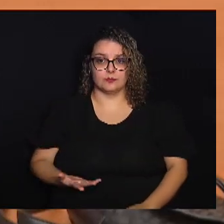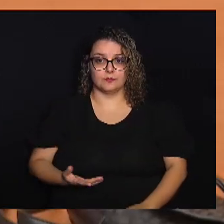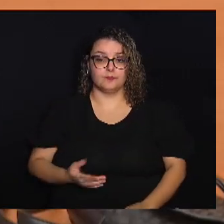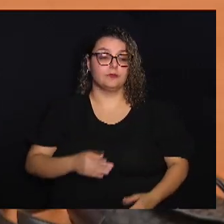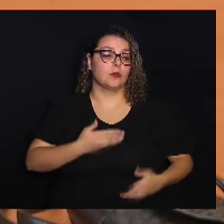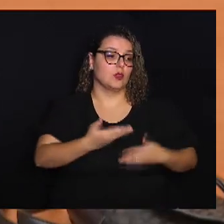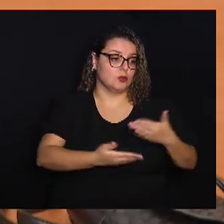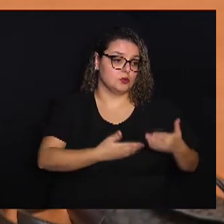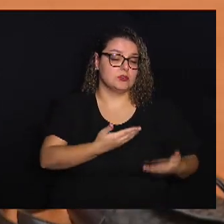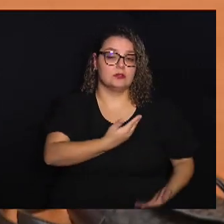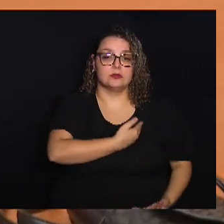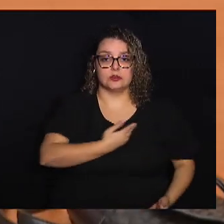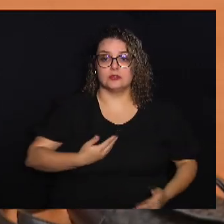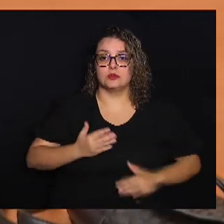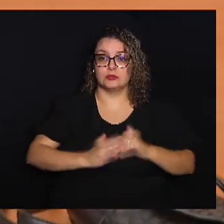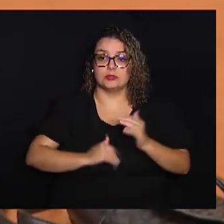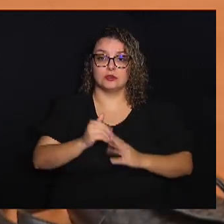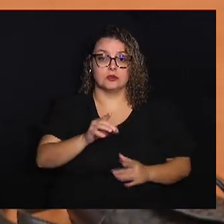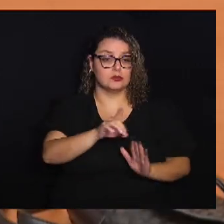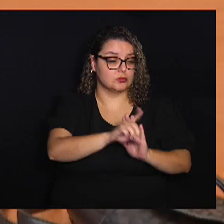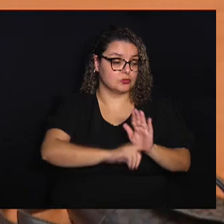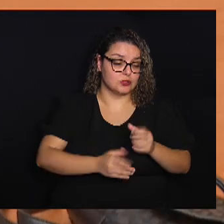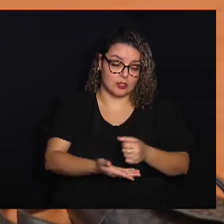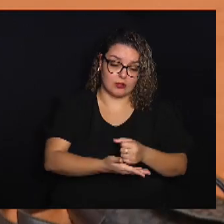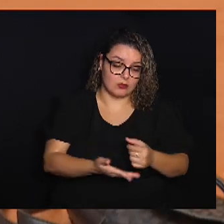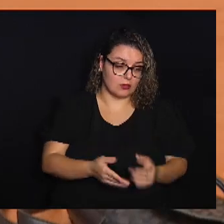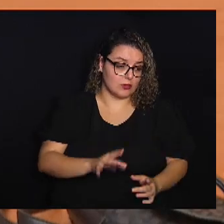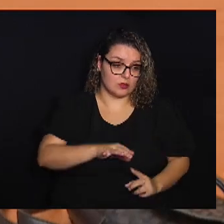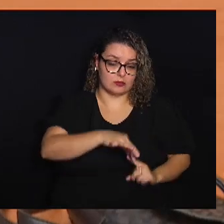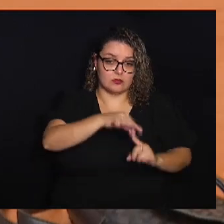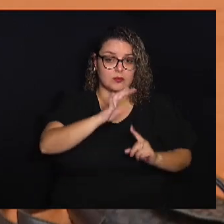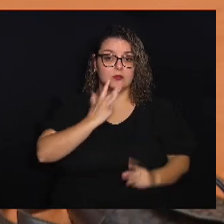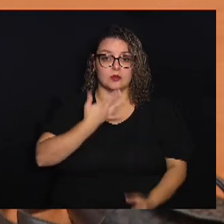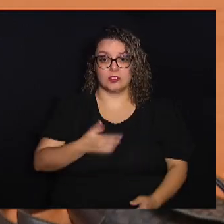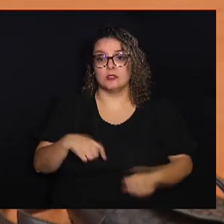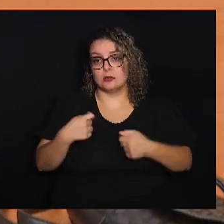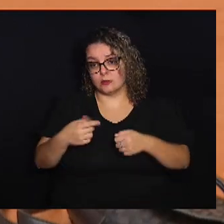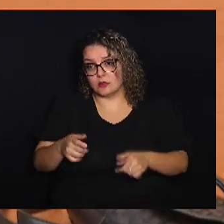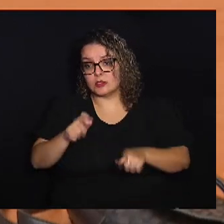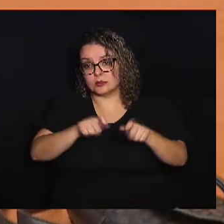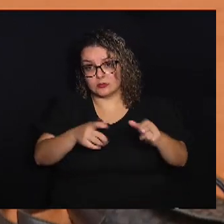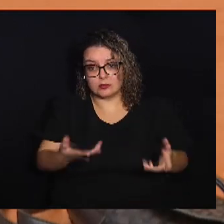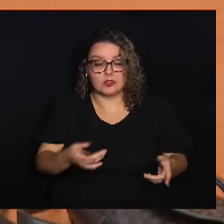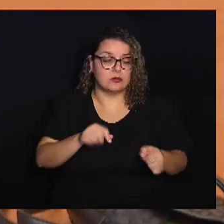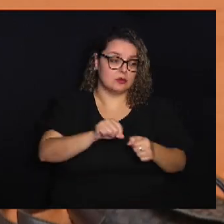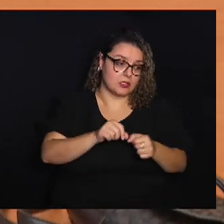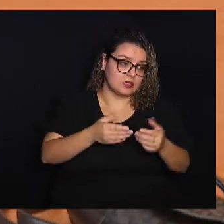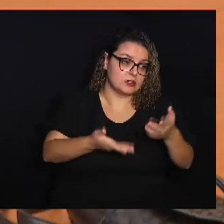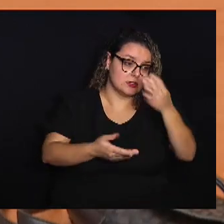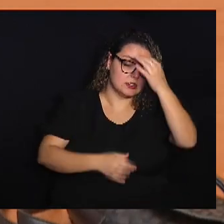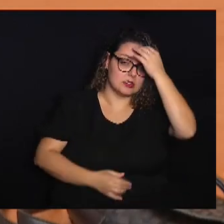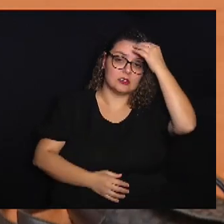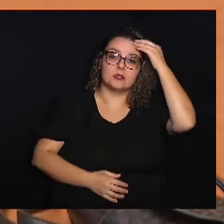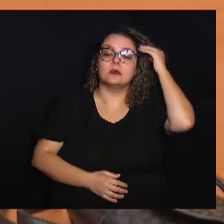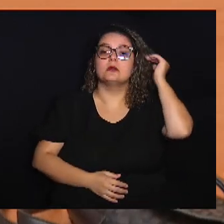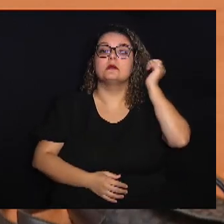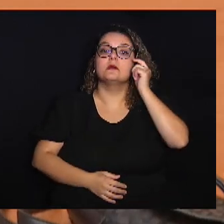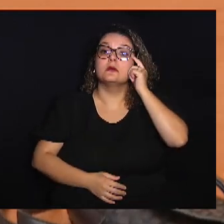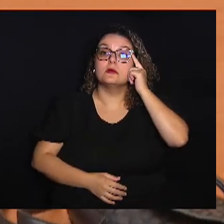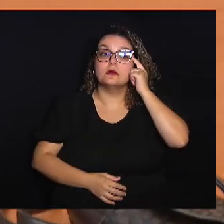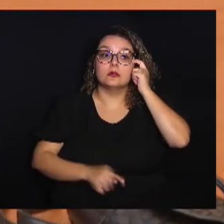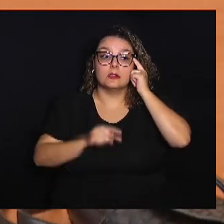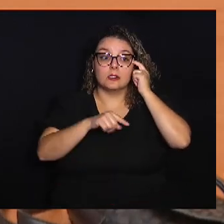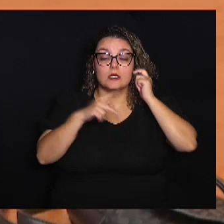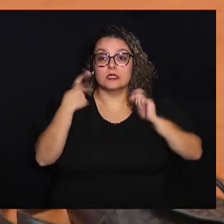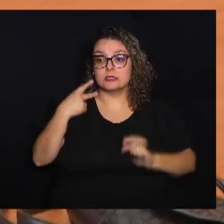prioridade para a atenção dos direitos fundamentais, a gente precisa ter pessoas para realizar essa